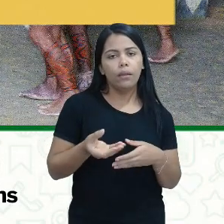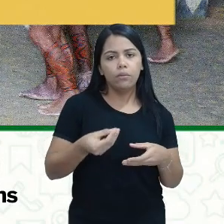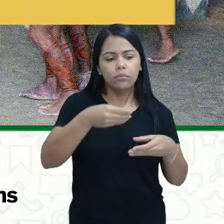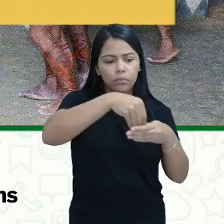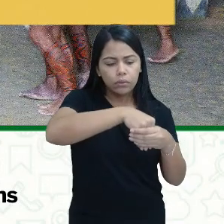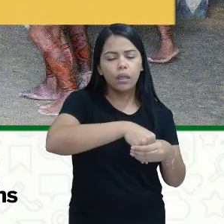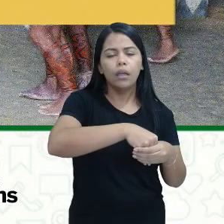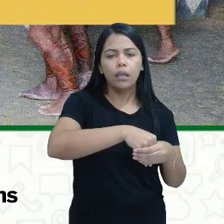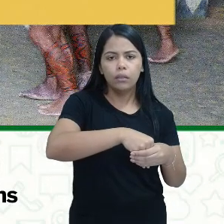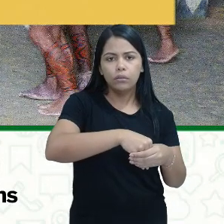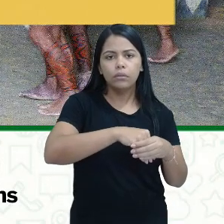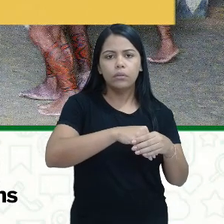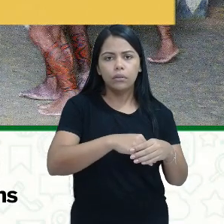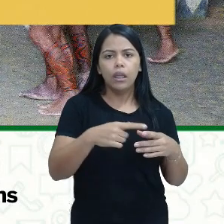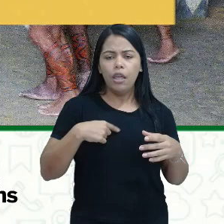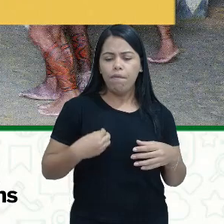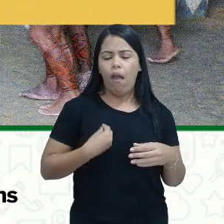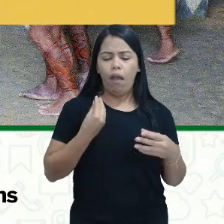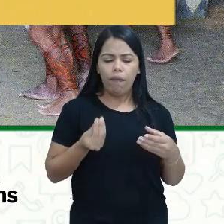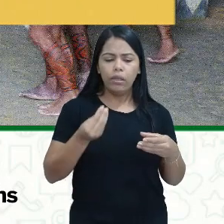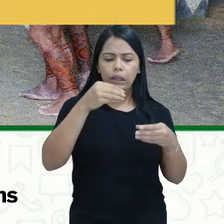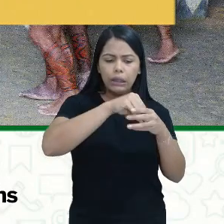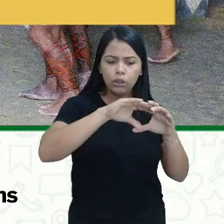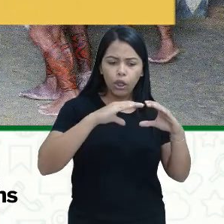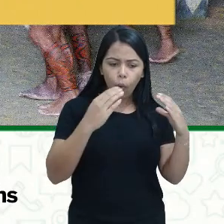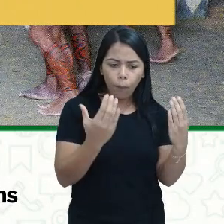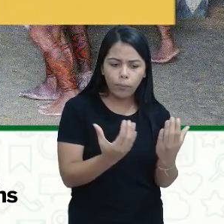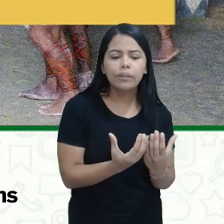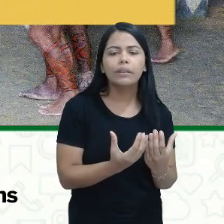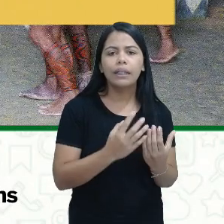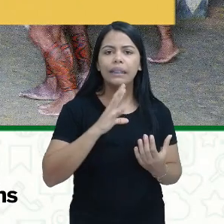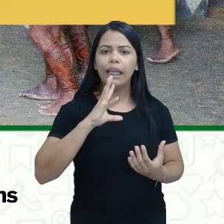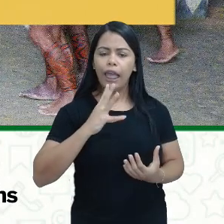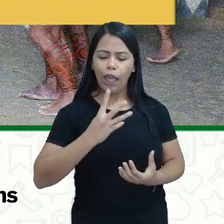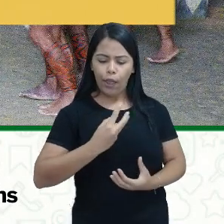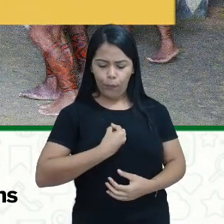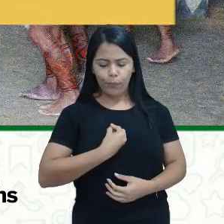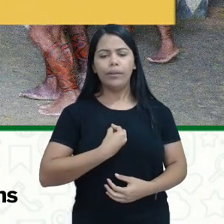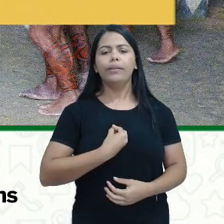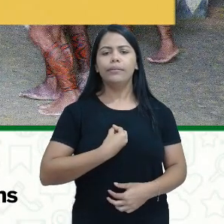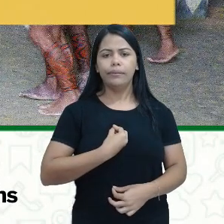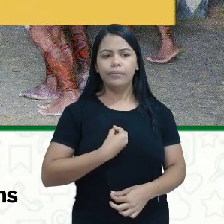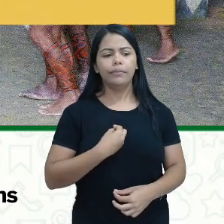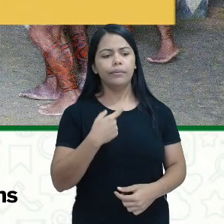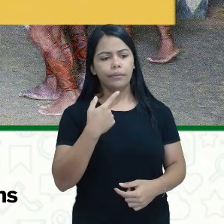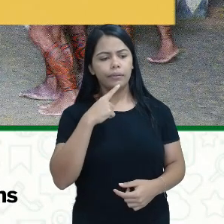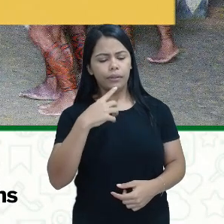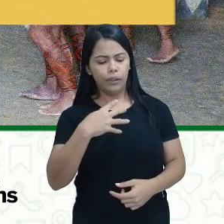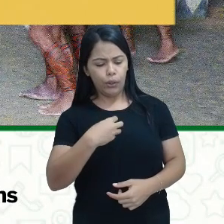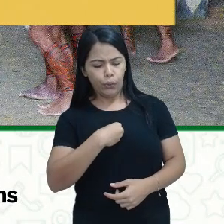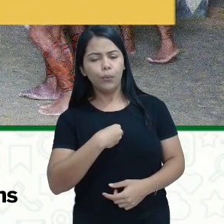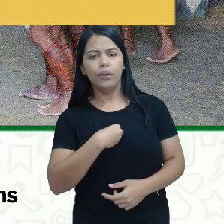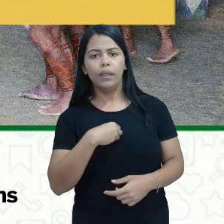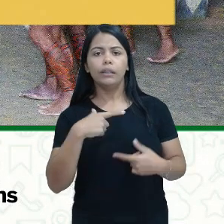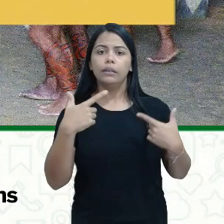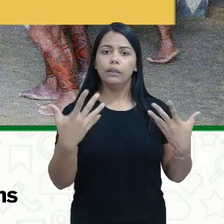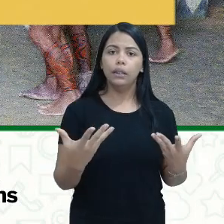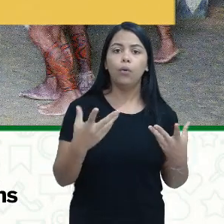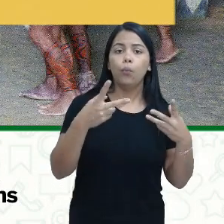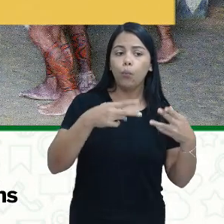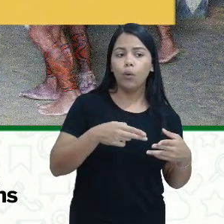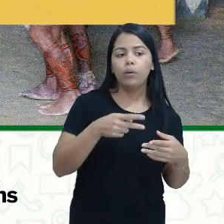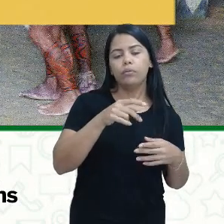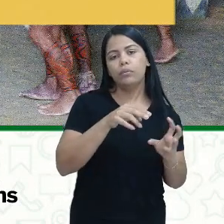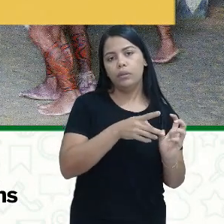uma comunidade que reconhece como tal, deve ser considerada índio ou índia. Desse